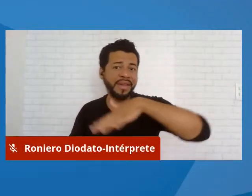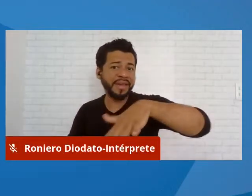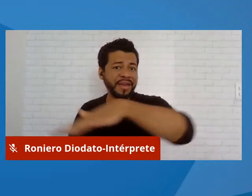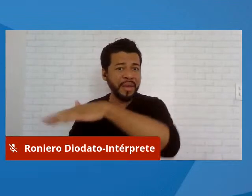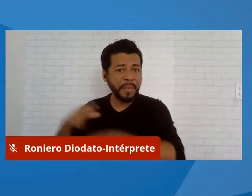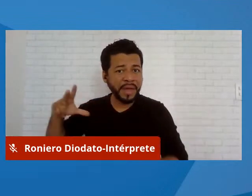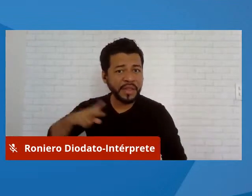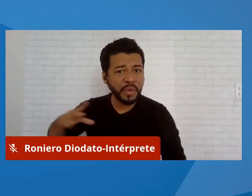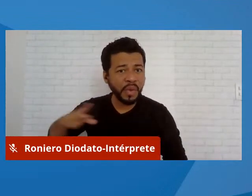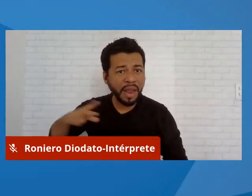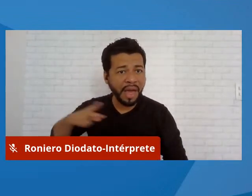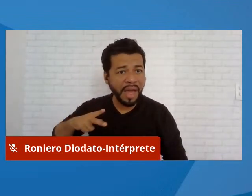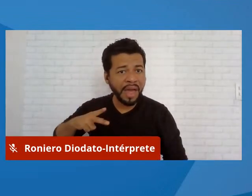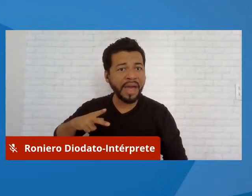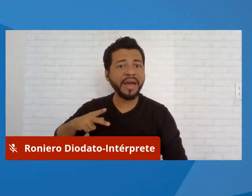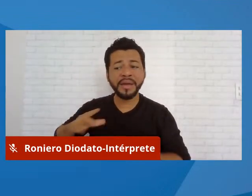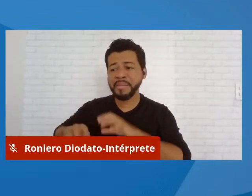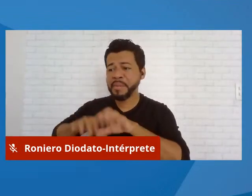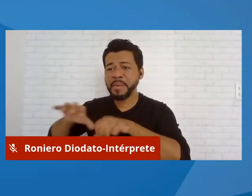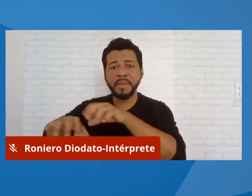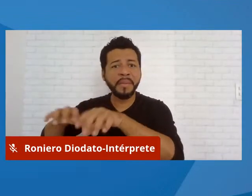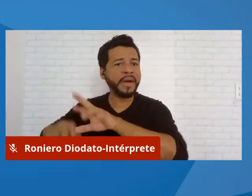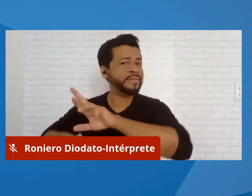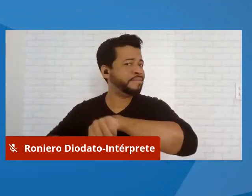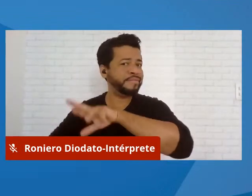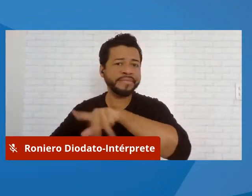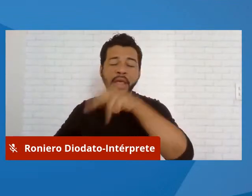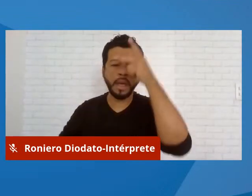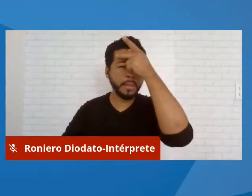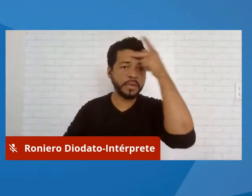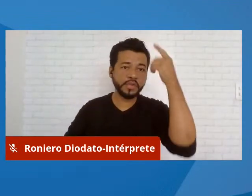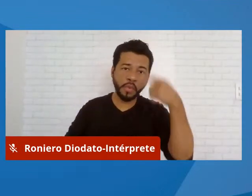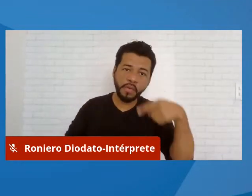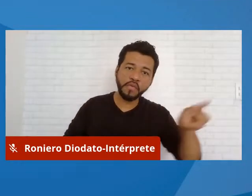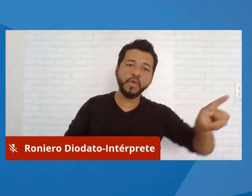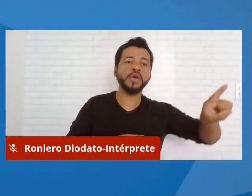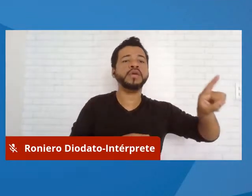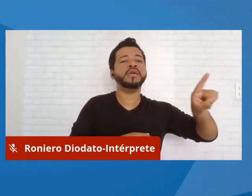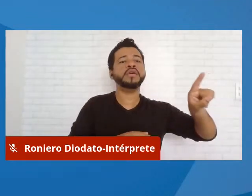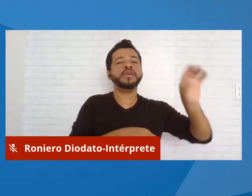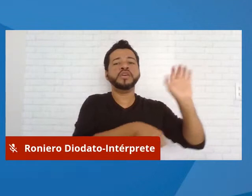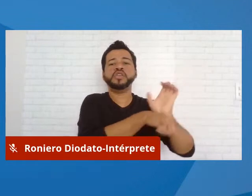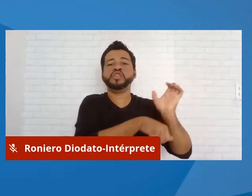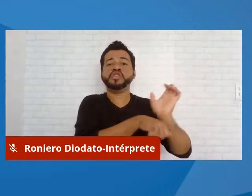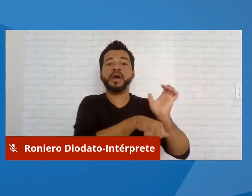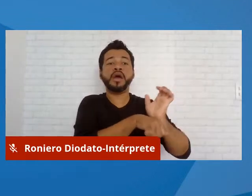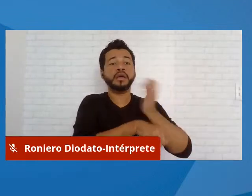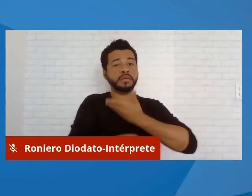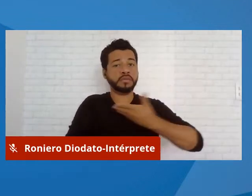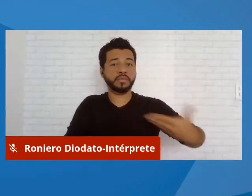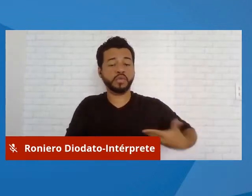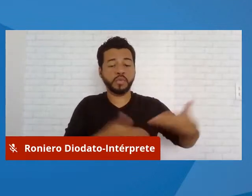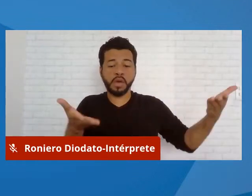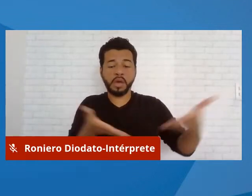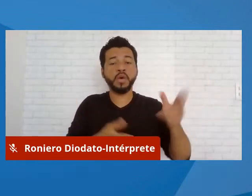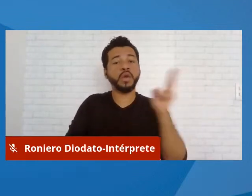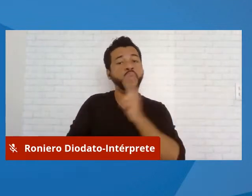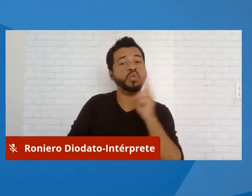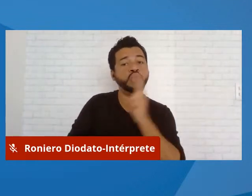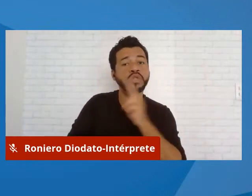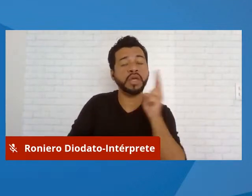as atende, através do SUS, não são os planos privados de saúde que atende as pessoas numa hora de emergência como essa. É o